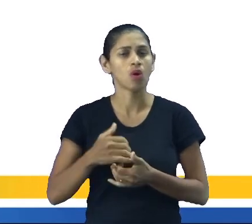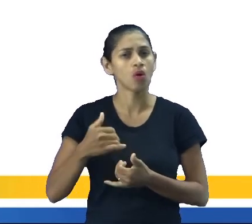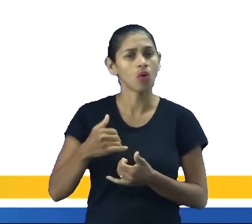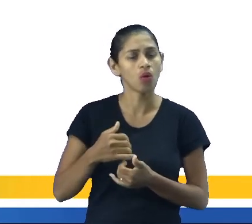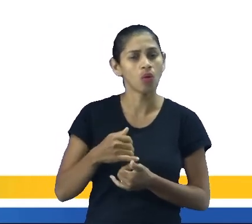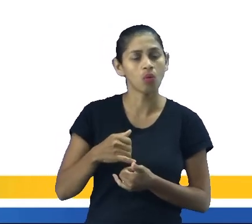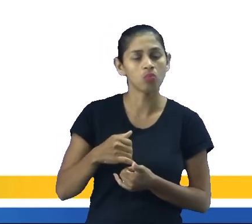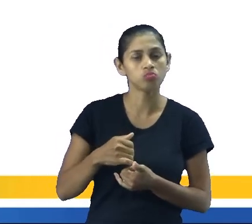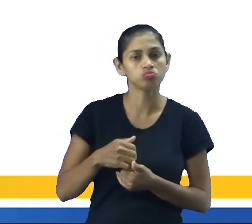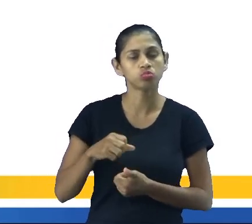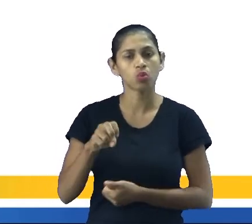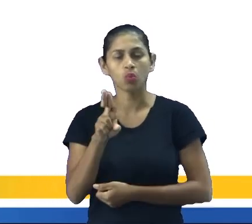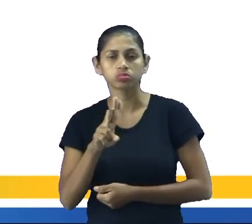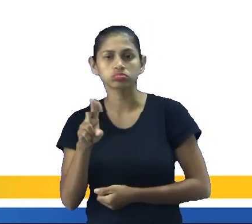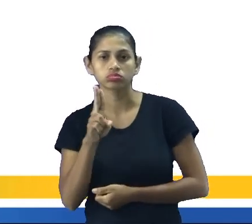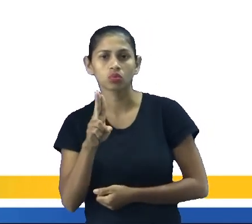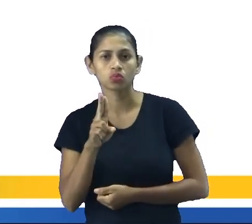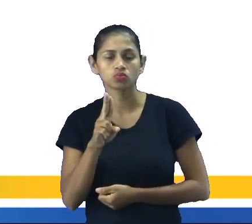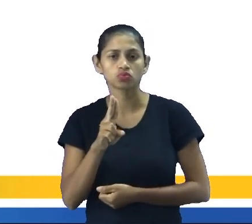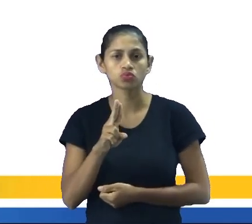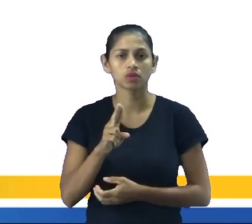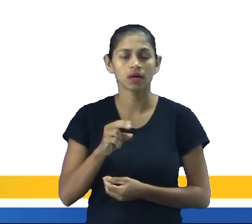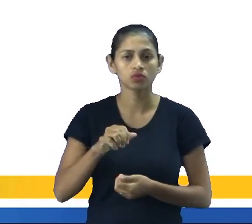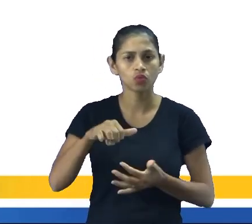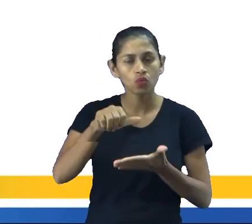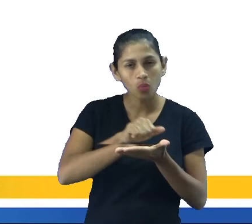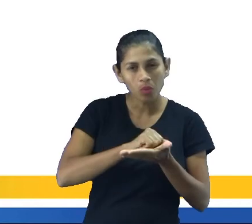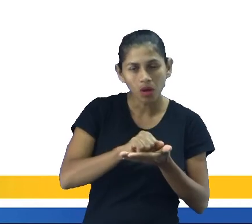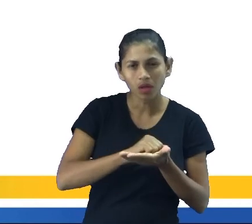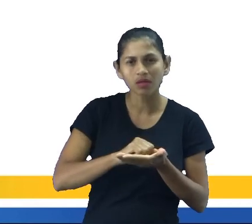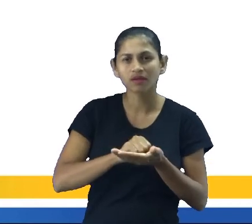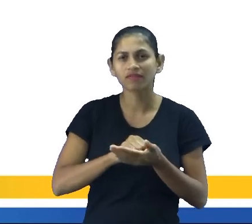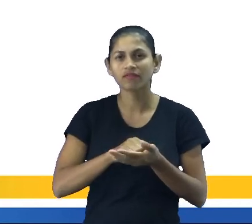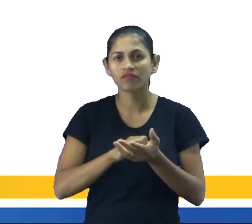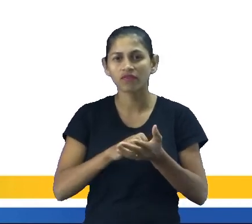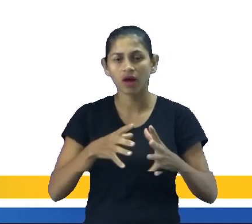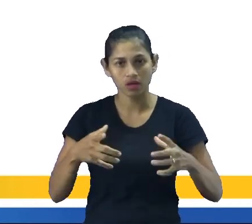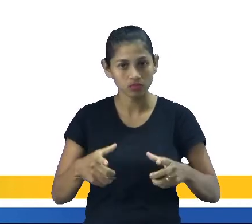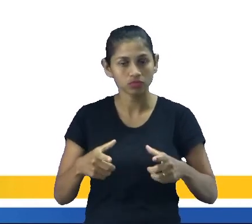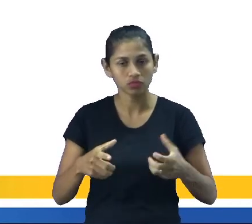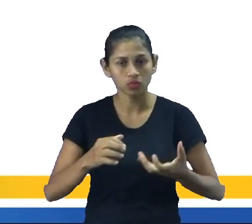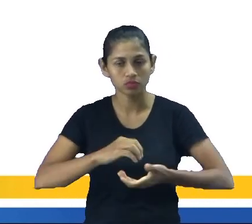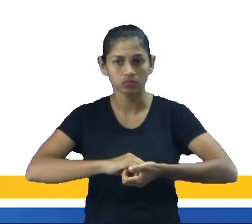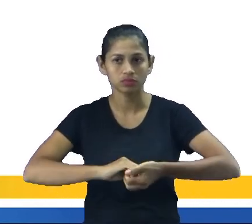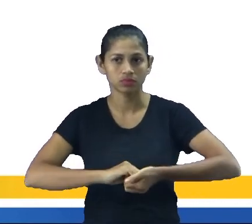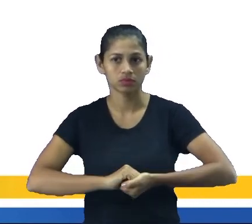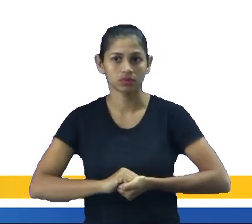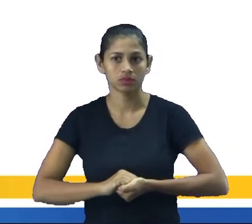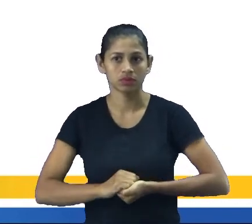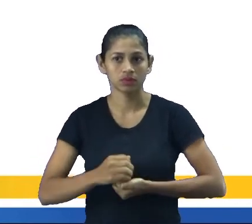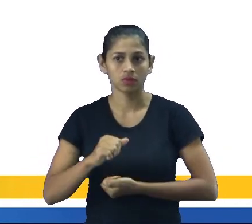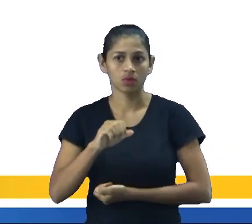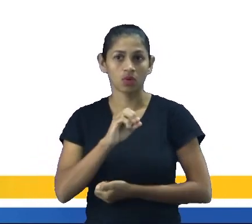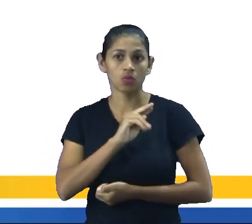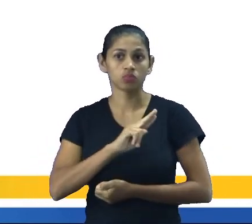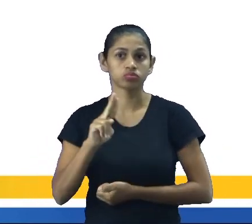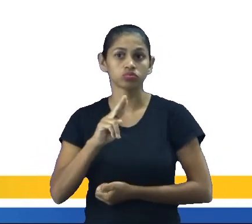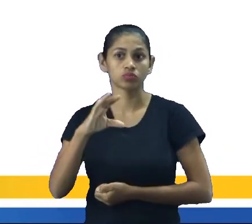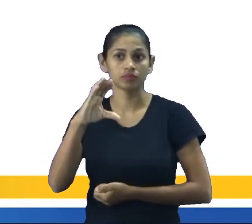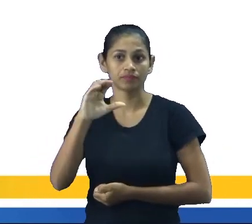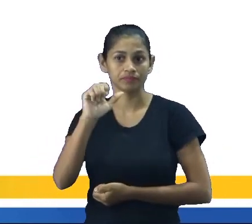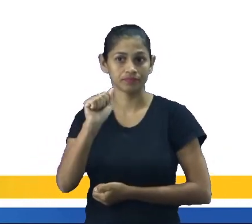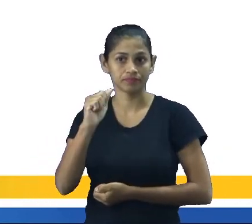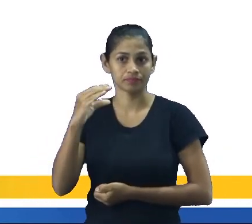e sabões. A nomenclatura, a gente coloca ácido, aí 2-butano, né, que é o